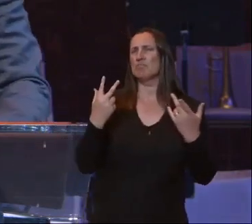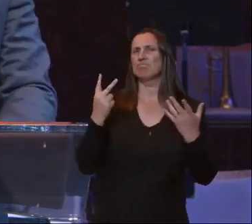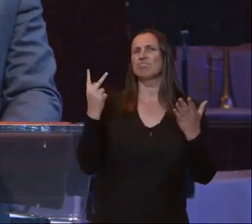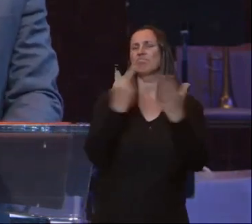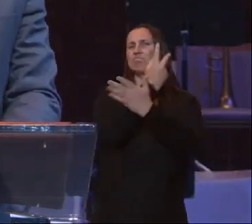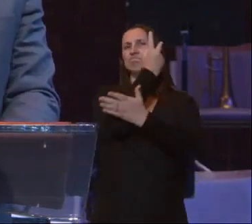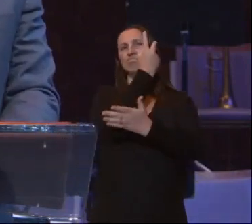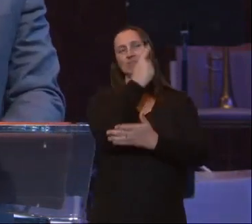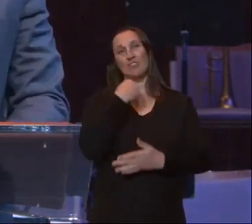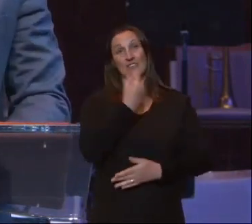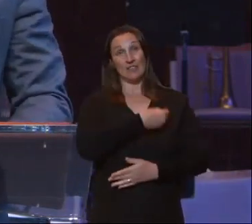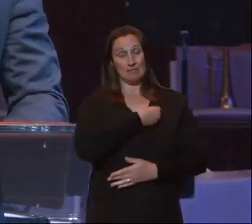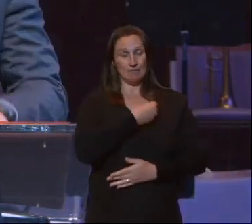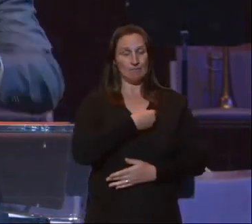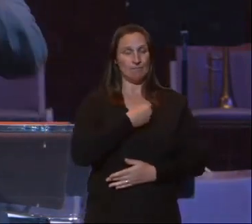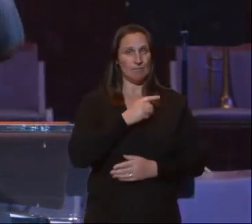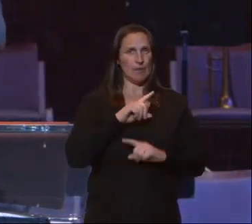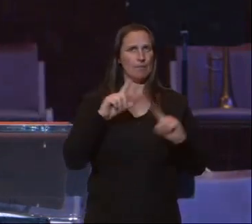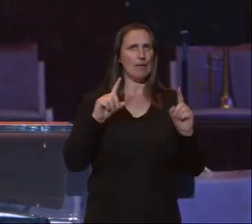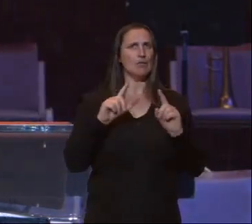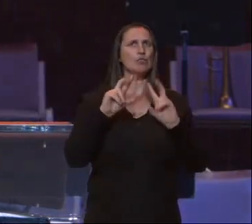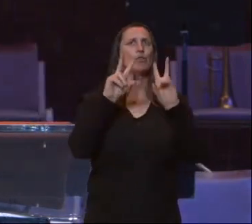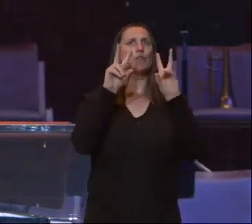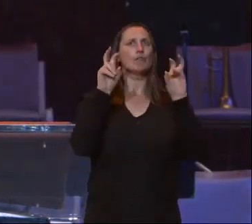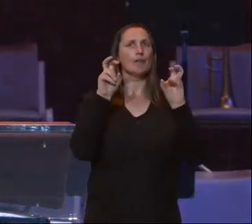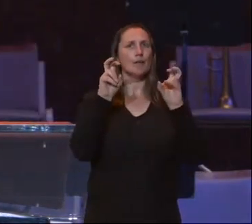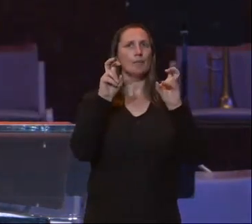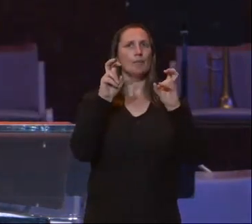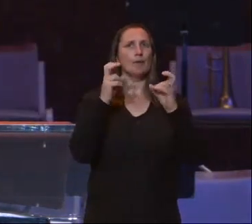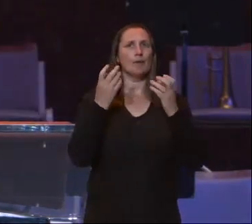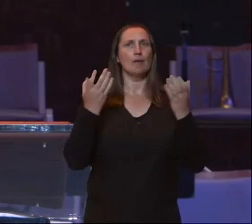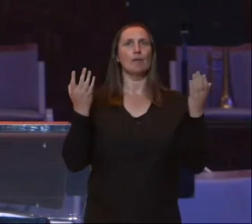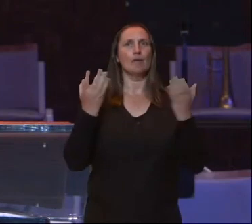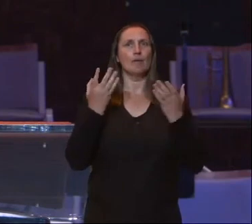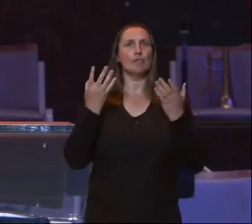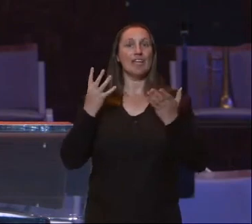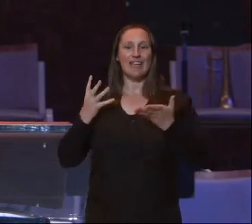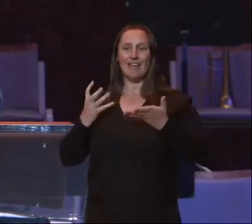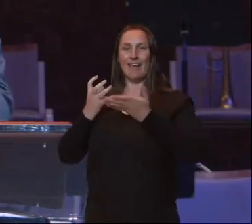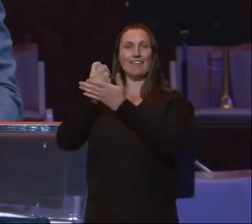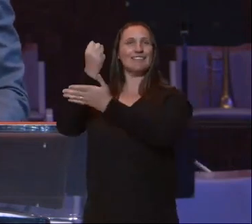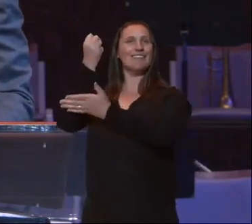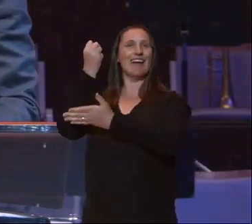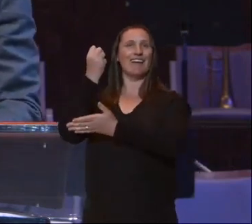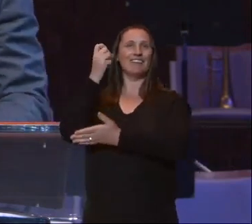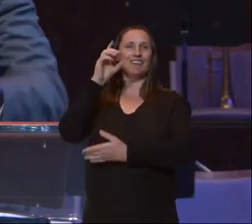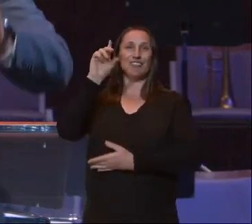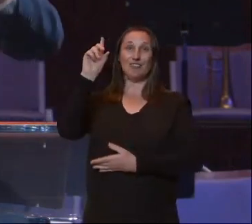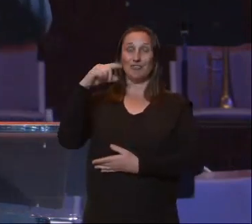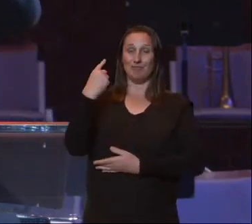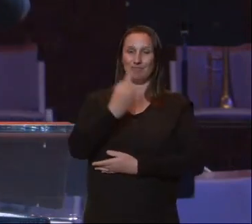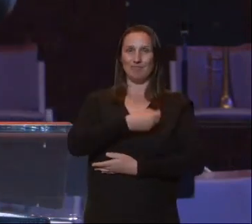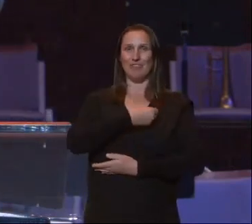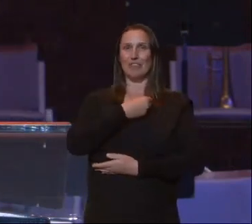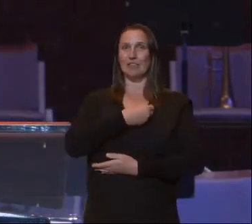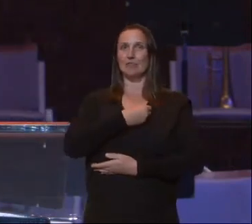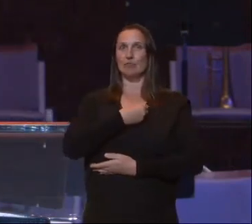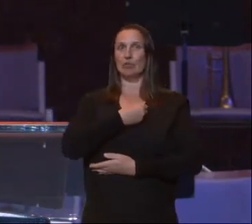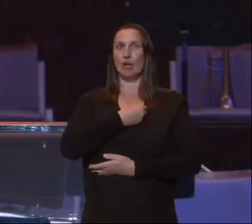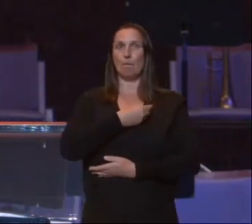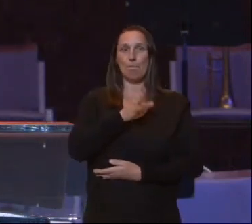continuar falando a respeito do resgate de Deus. Quantos querem manter o